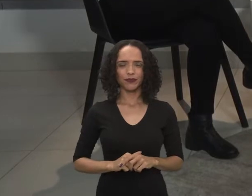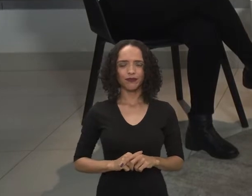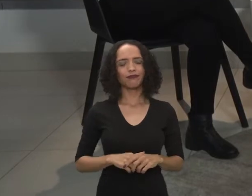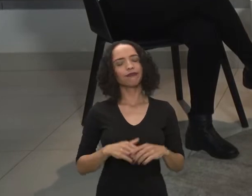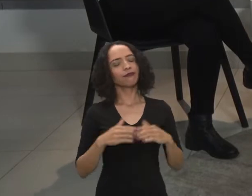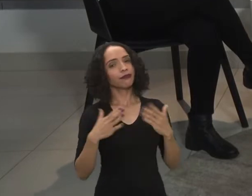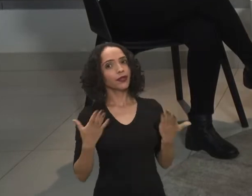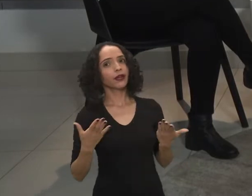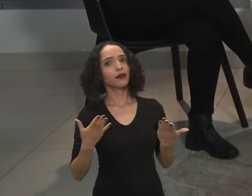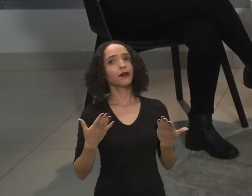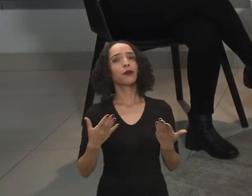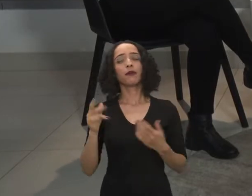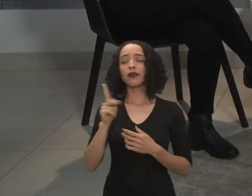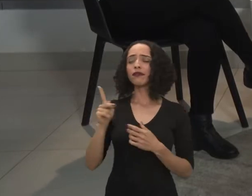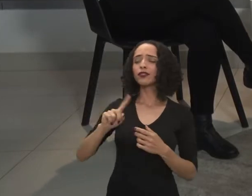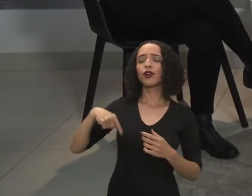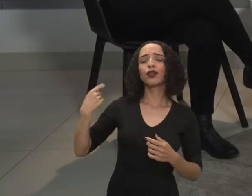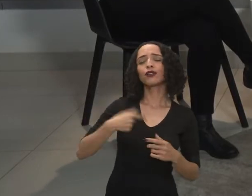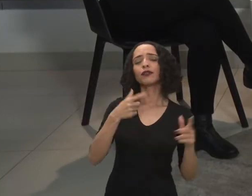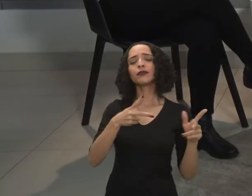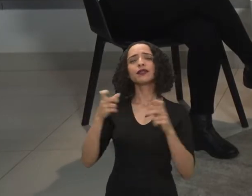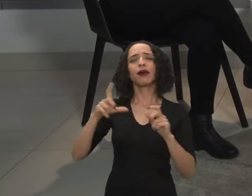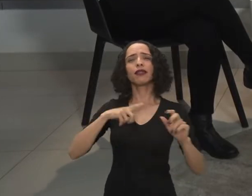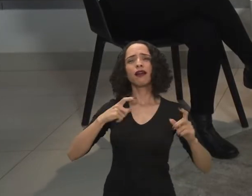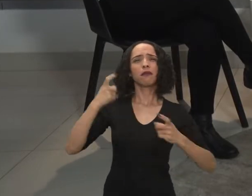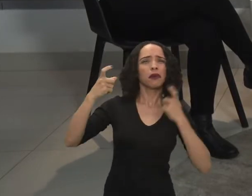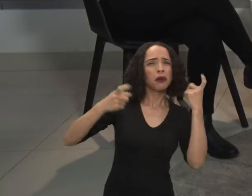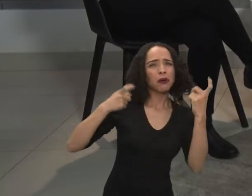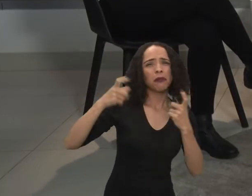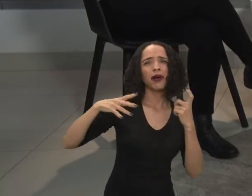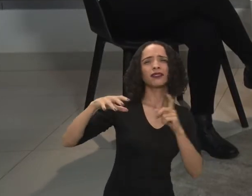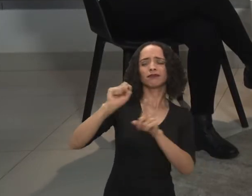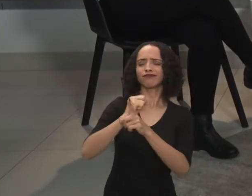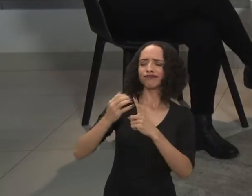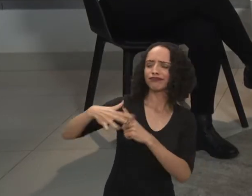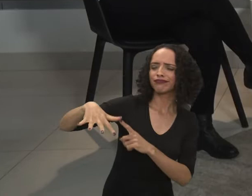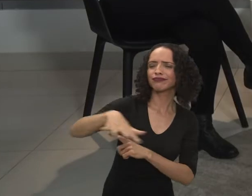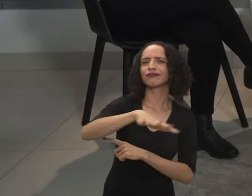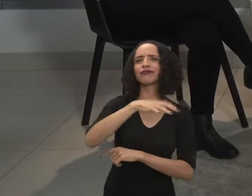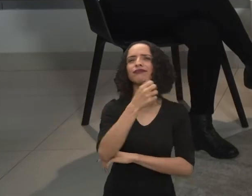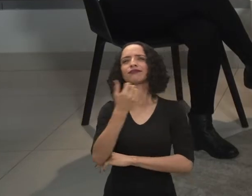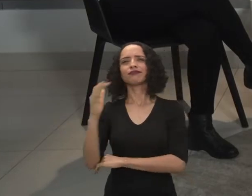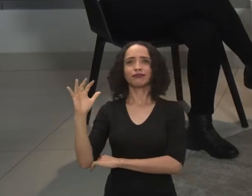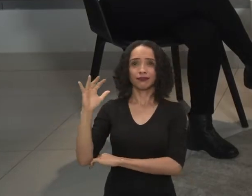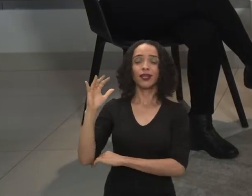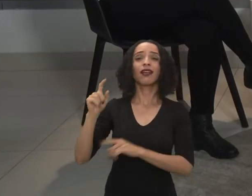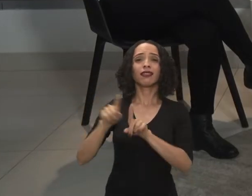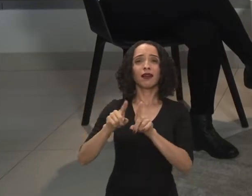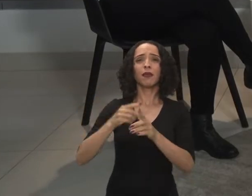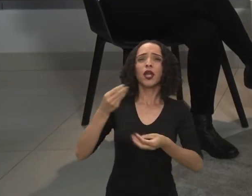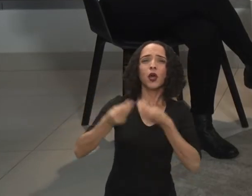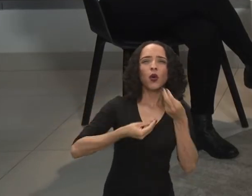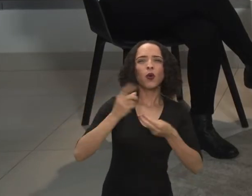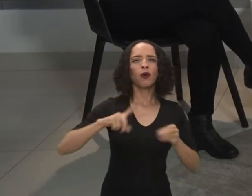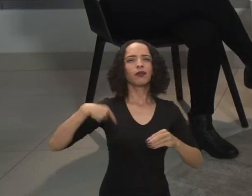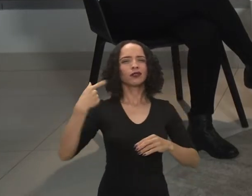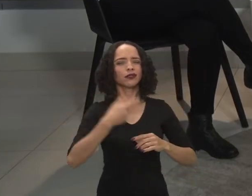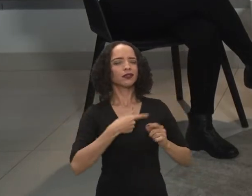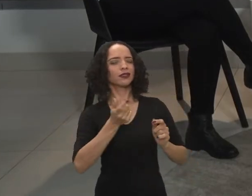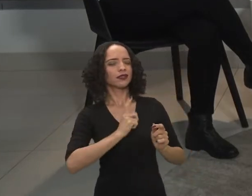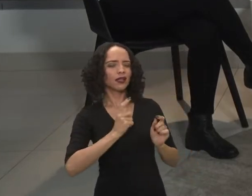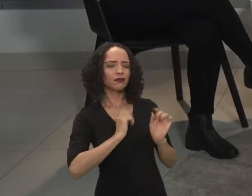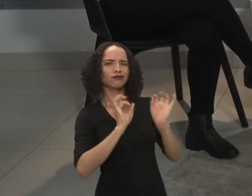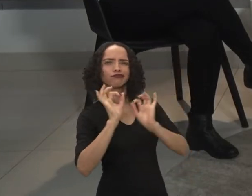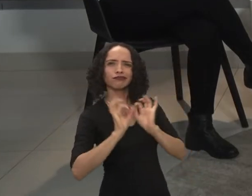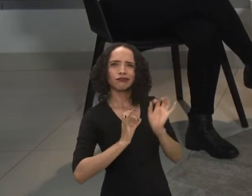visto uma crescente preocupação em relação ao meio ambiente, em relação à forma como nós produzimos alimentos,